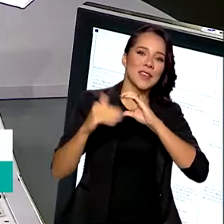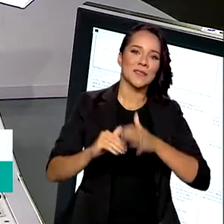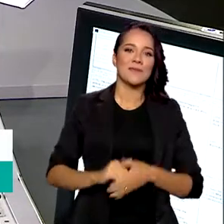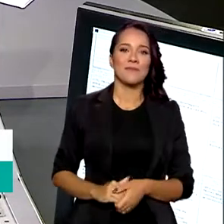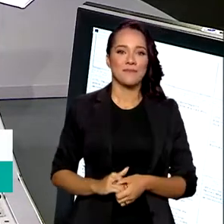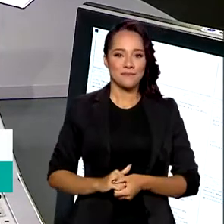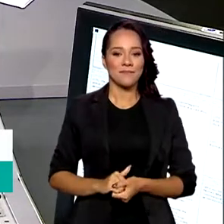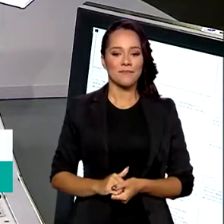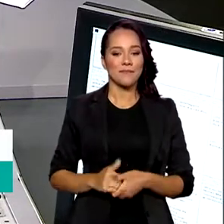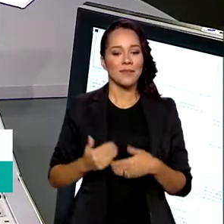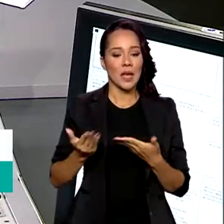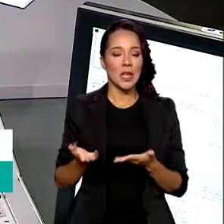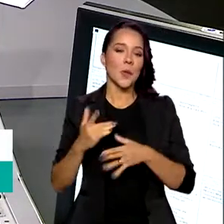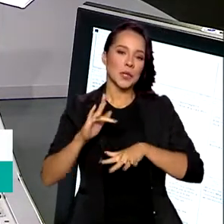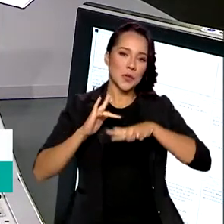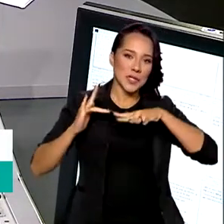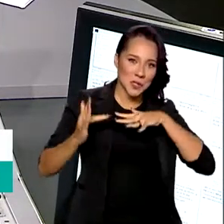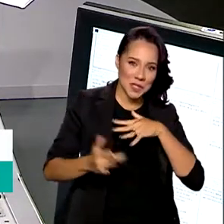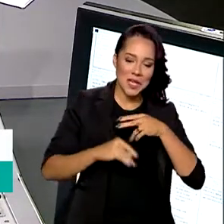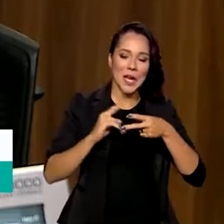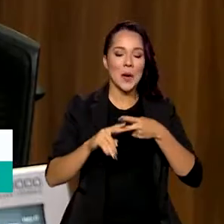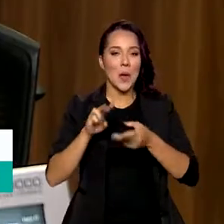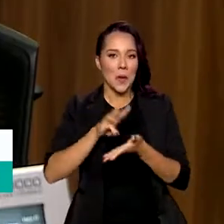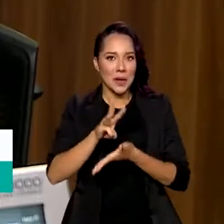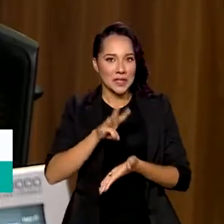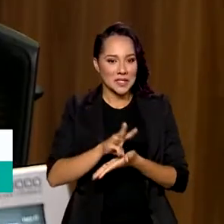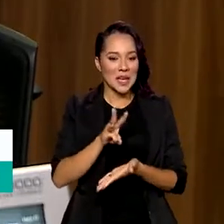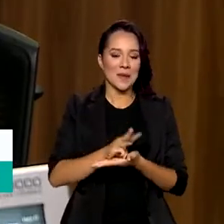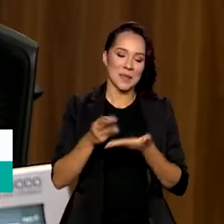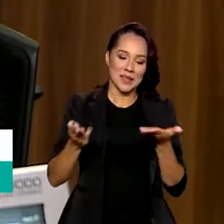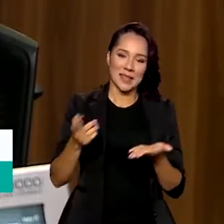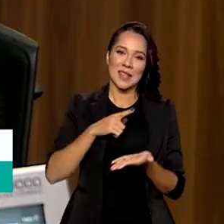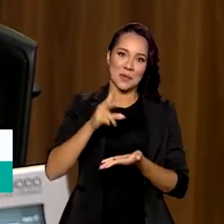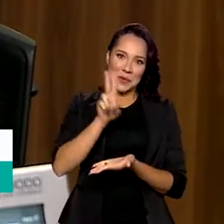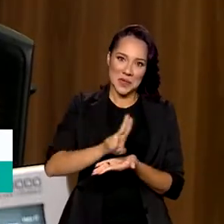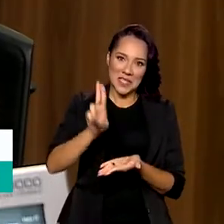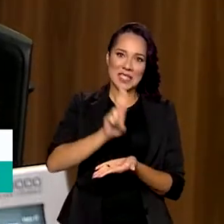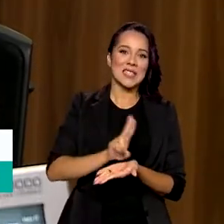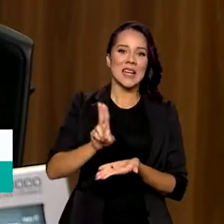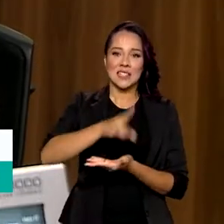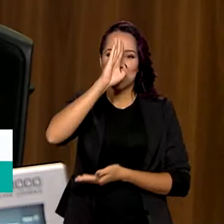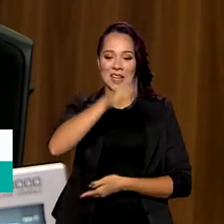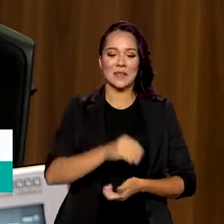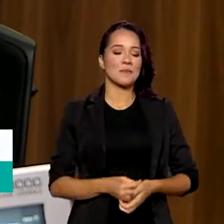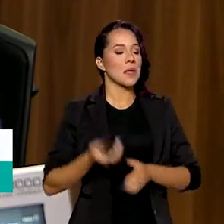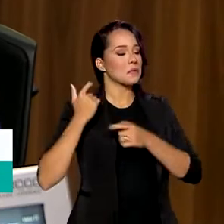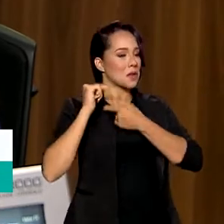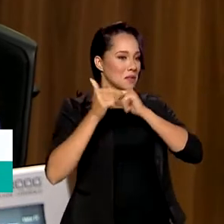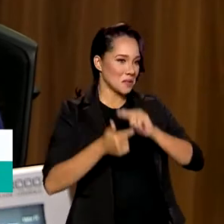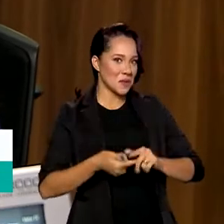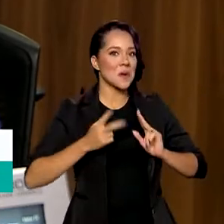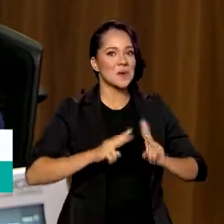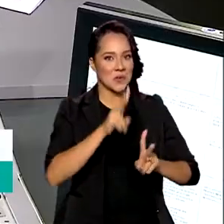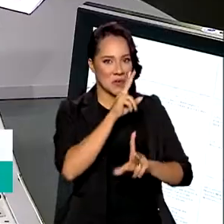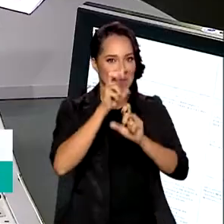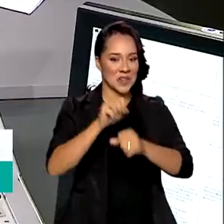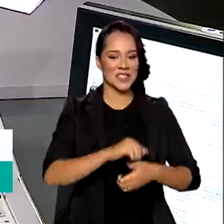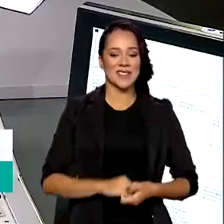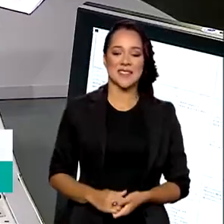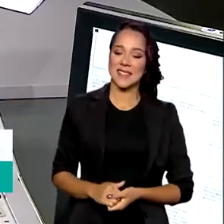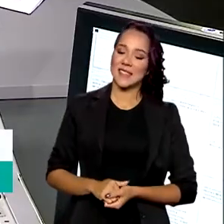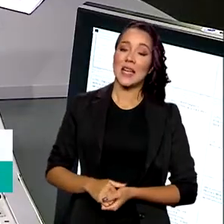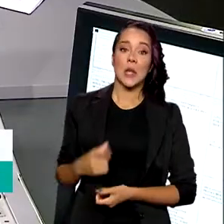mesmo com rede social com o WhatsApp ainda é muito utilizada a mala direcional com tradicional Continua fora